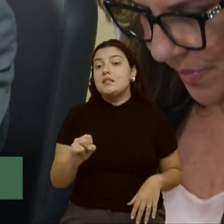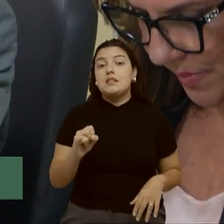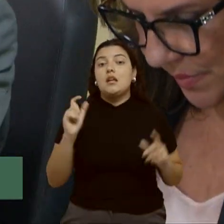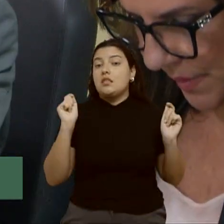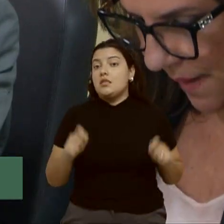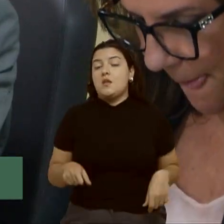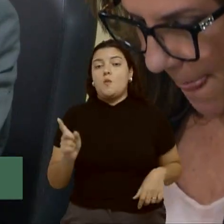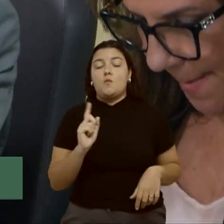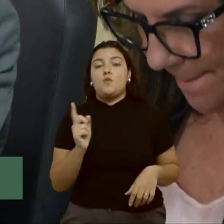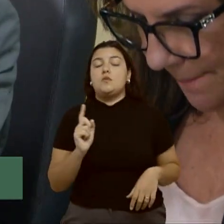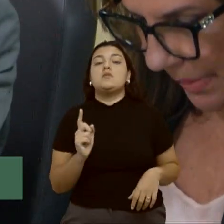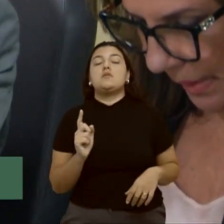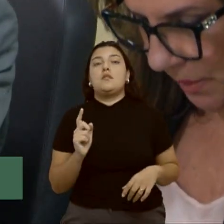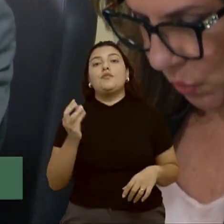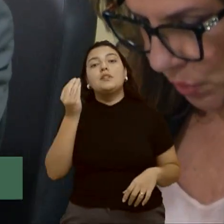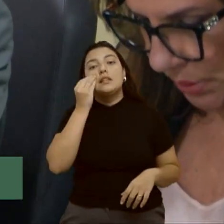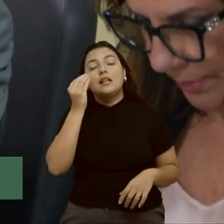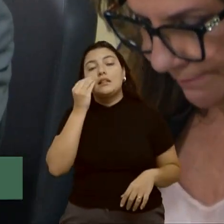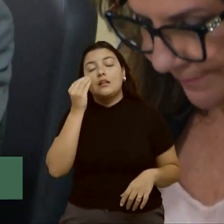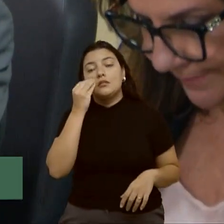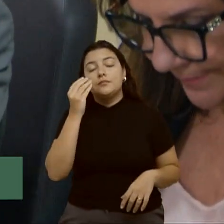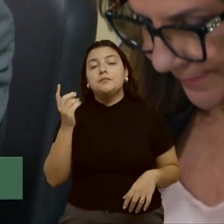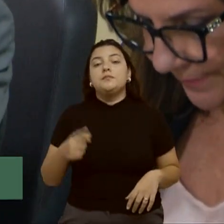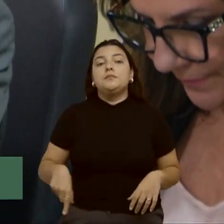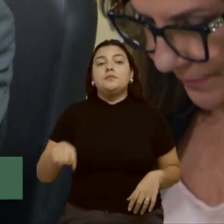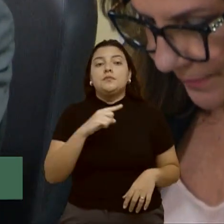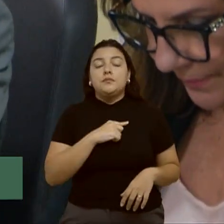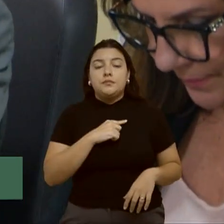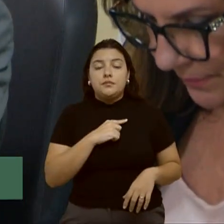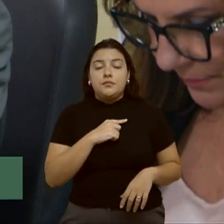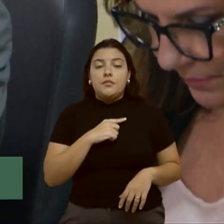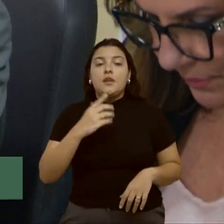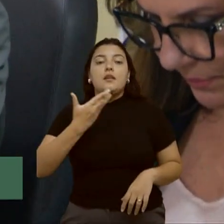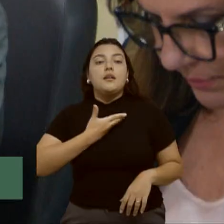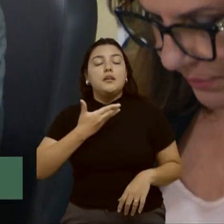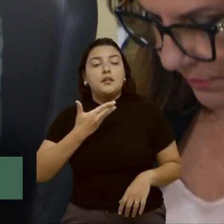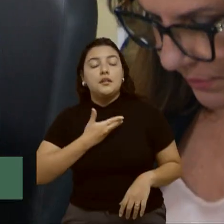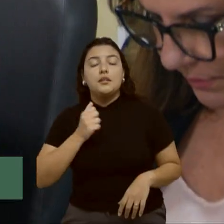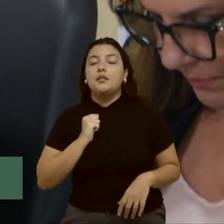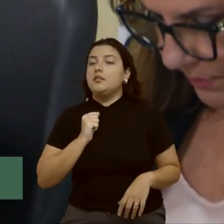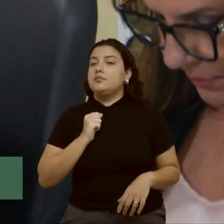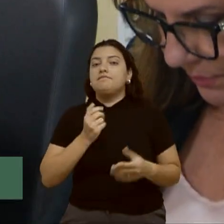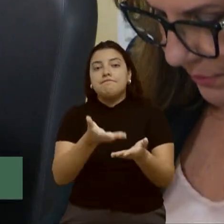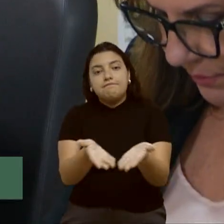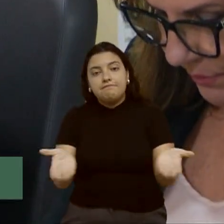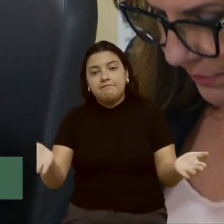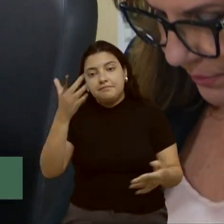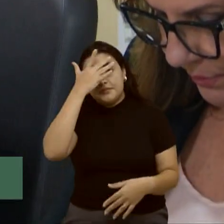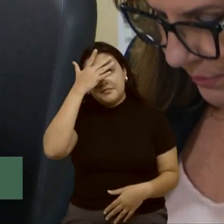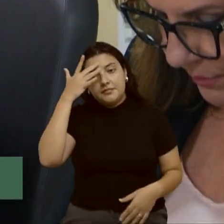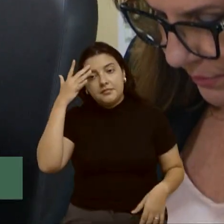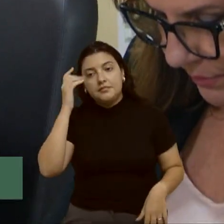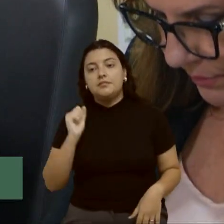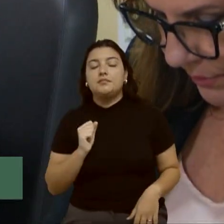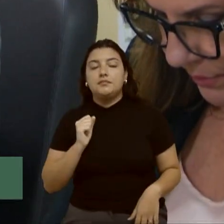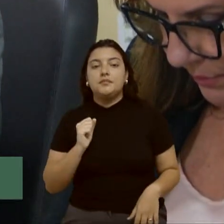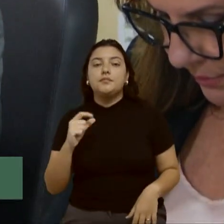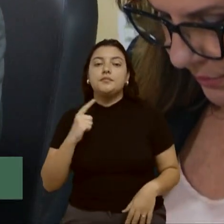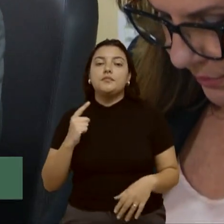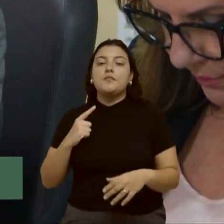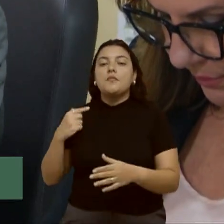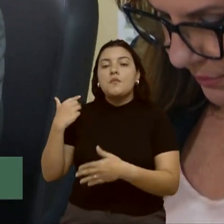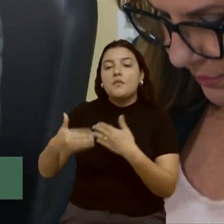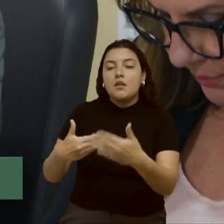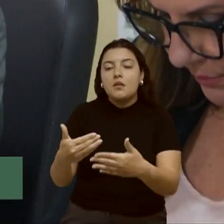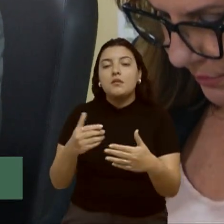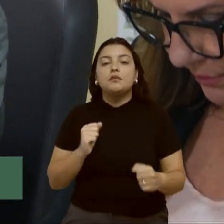possível administrativamente, nossos amigos, irmãos, entram com os processos